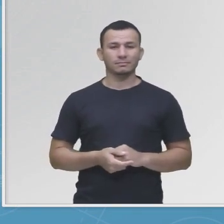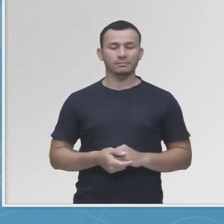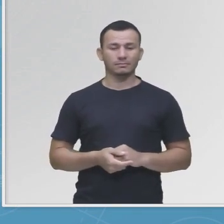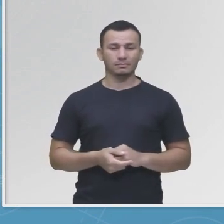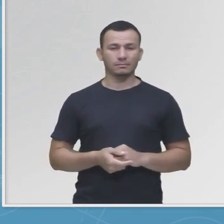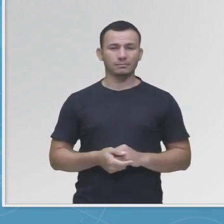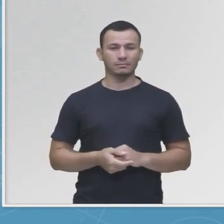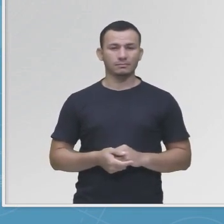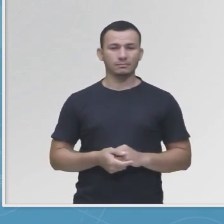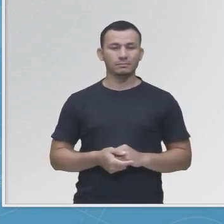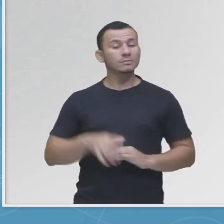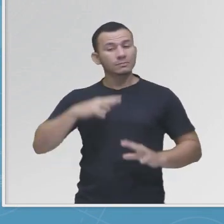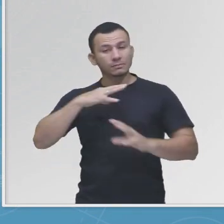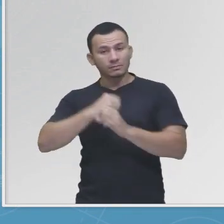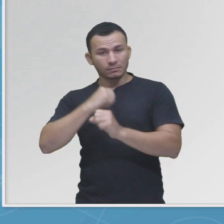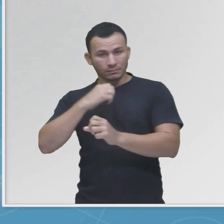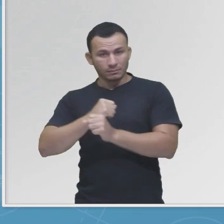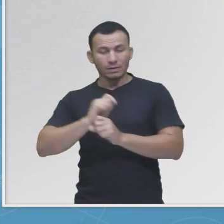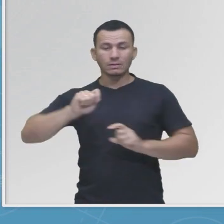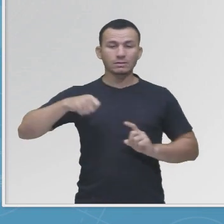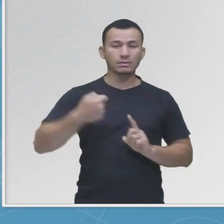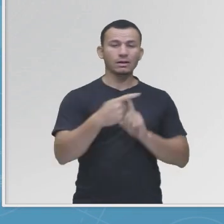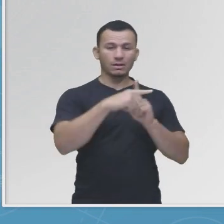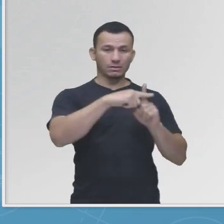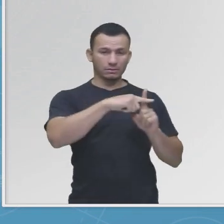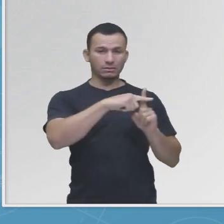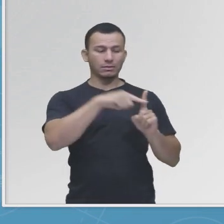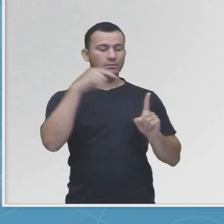nossa operação de adição,